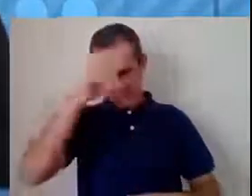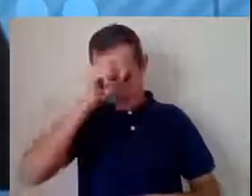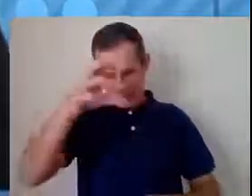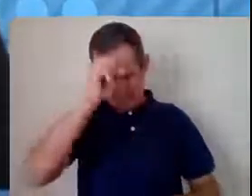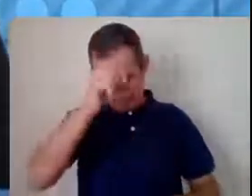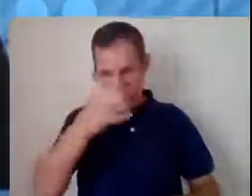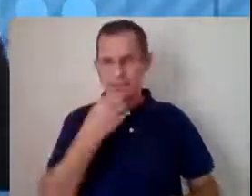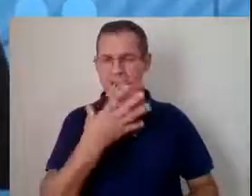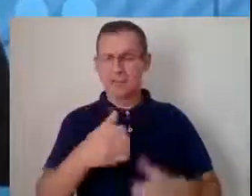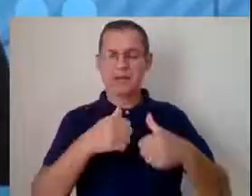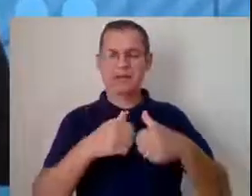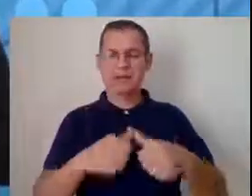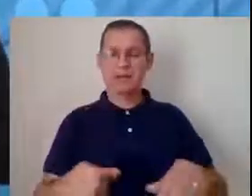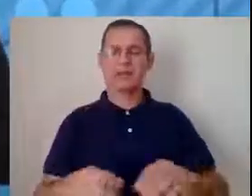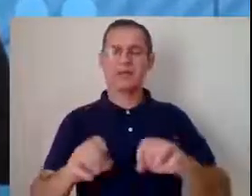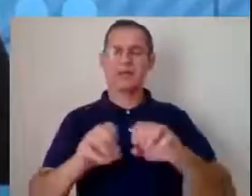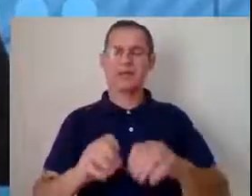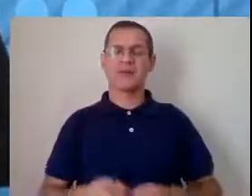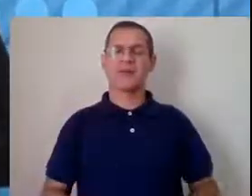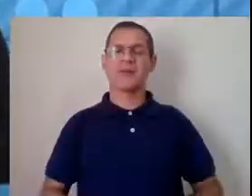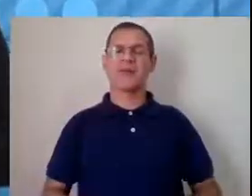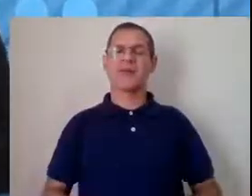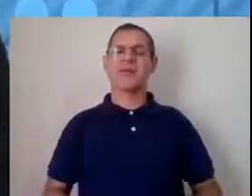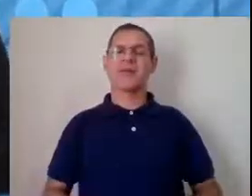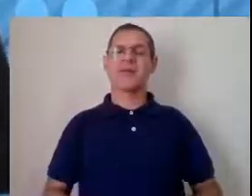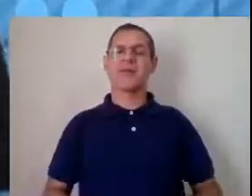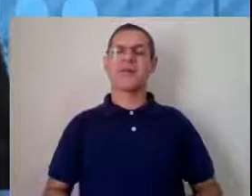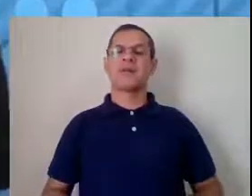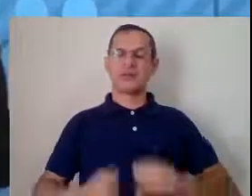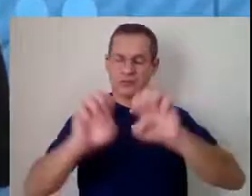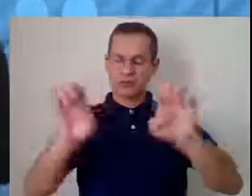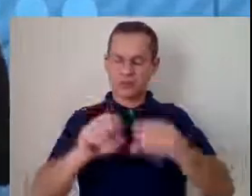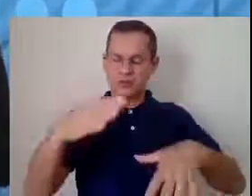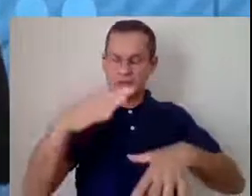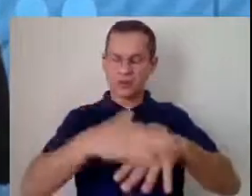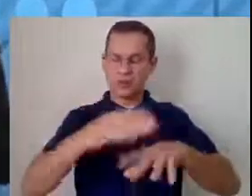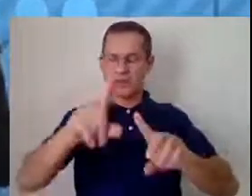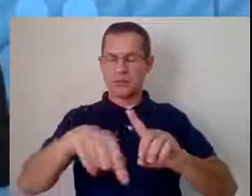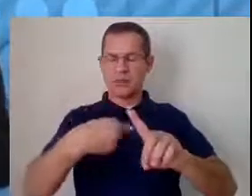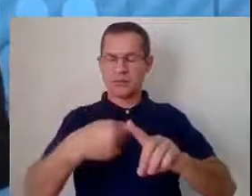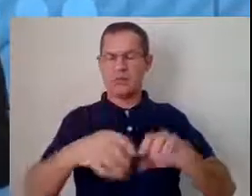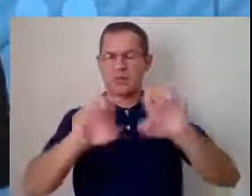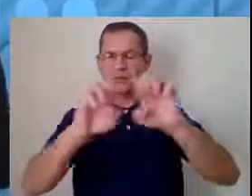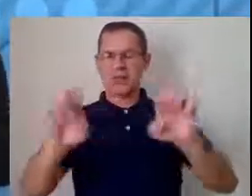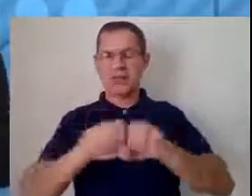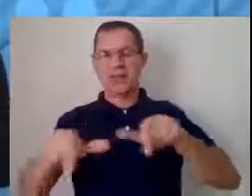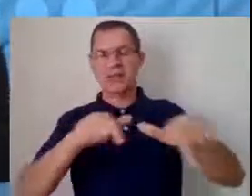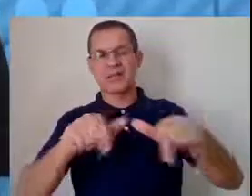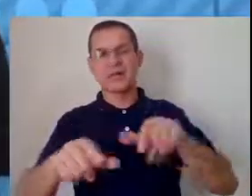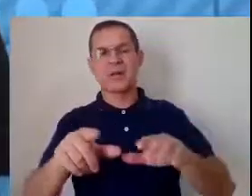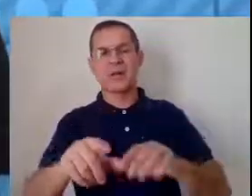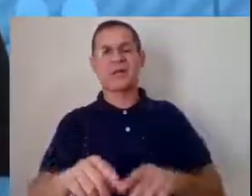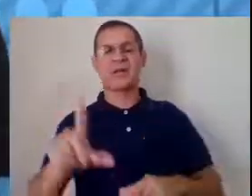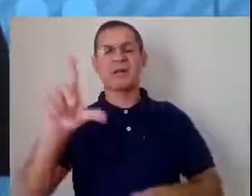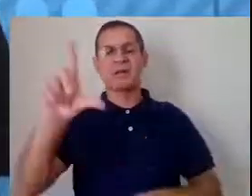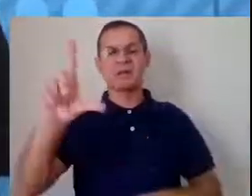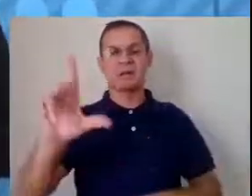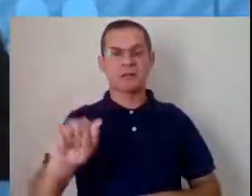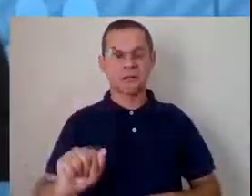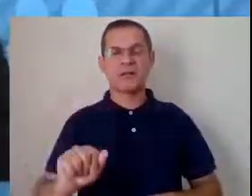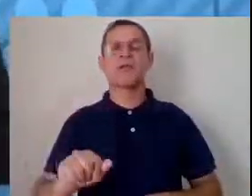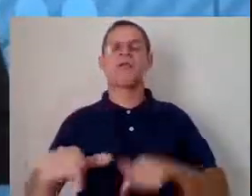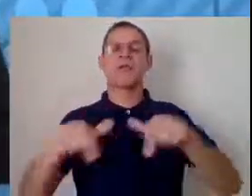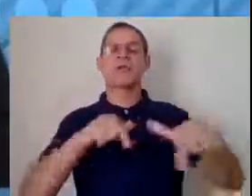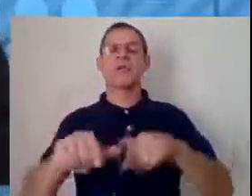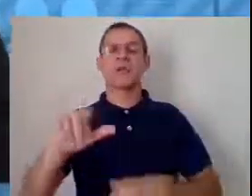bem essa parte da matemática, né, para depois compor. Vocês vão trabalhar com isso nos algoritmos? Sim, vão trabalhar